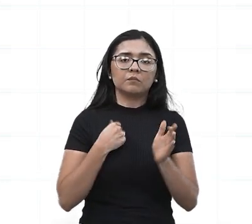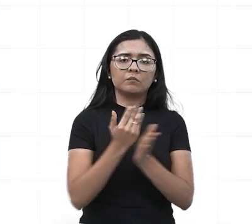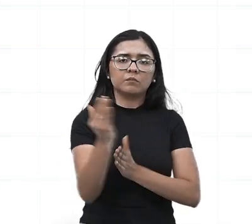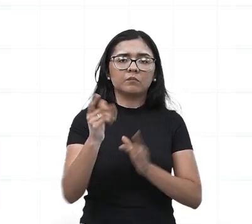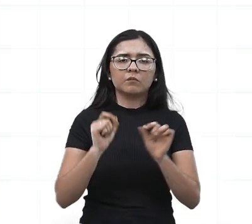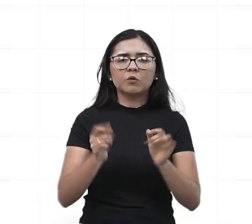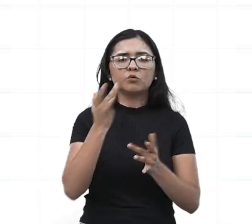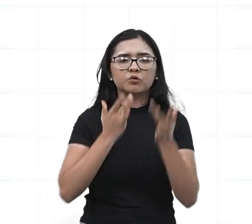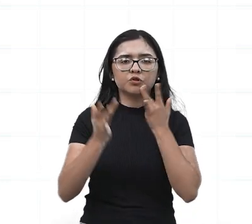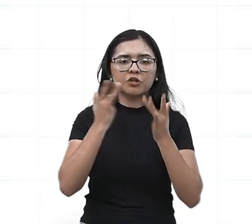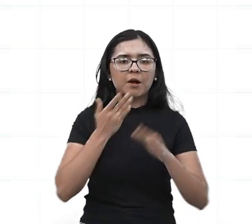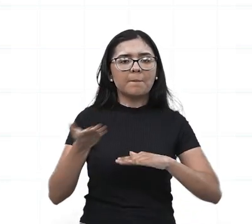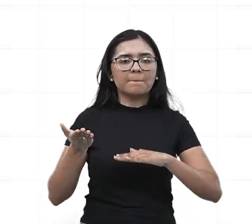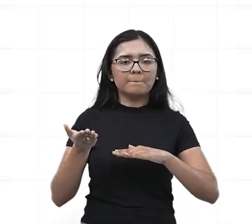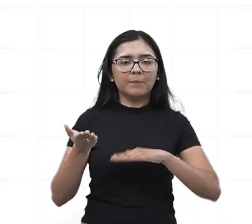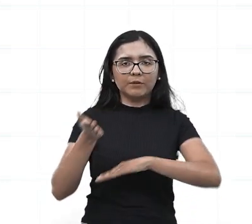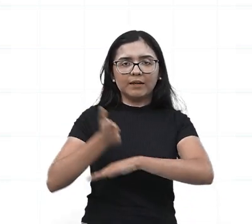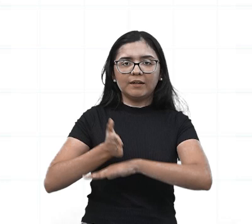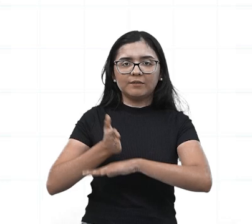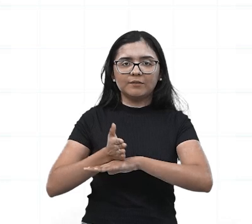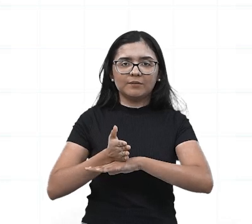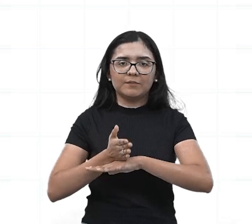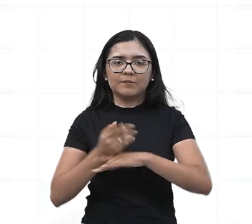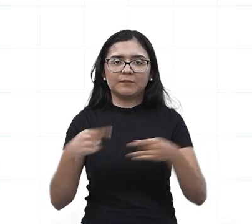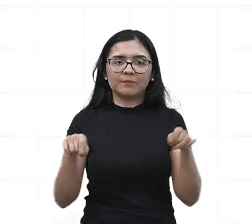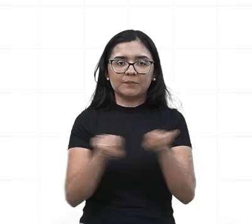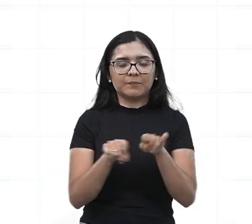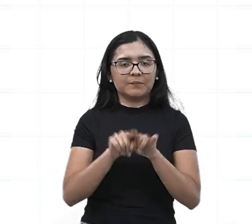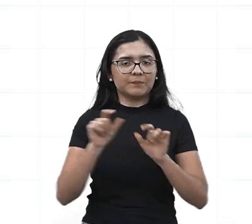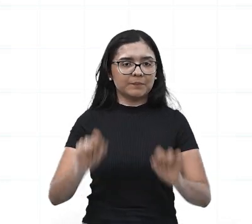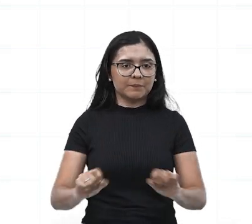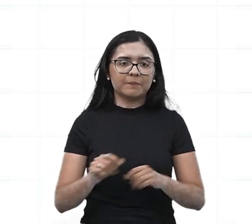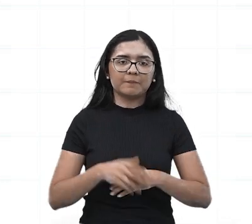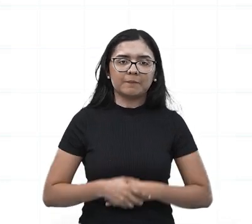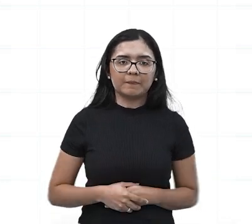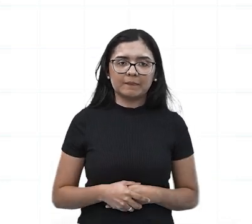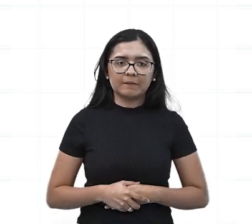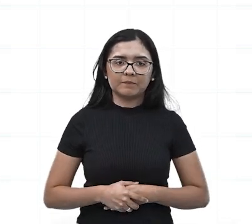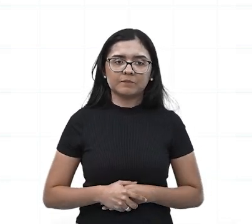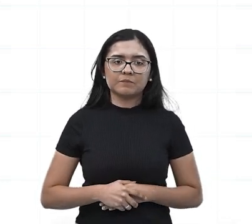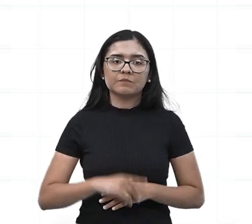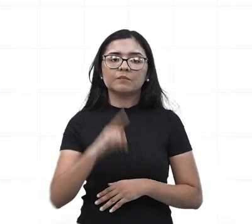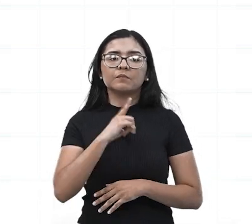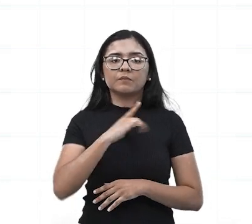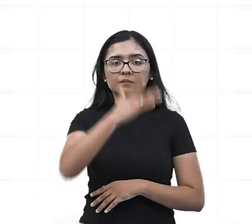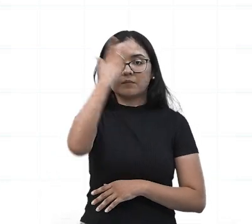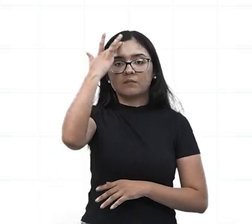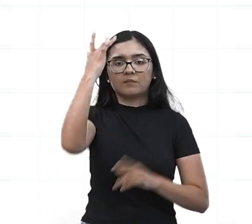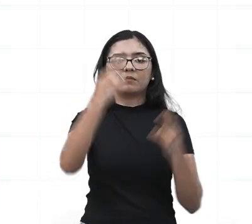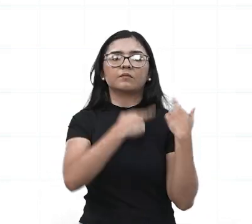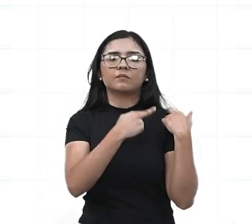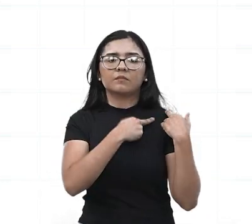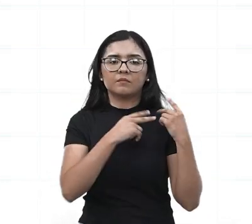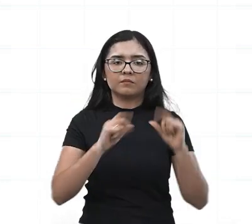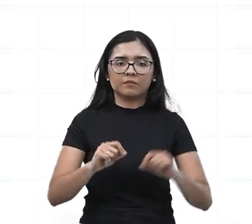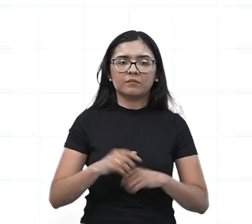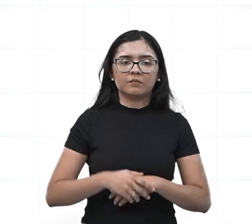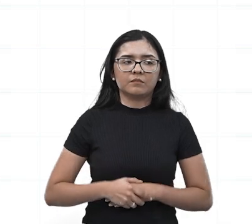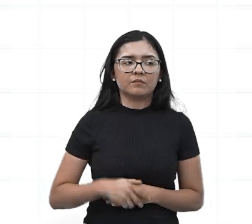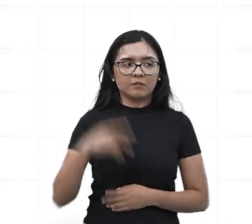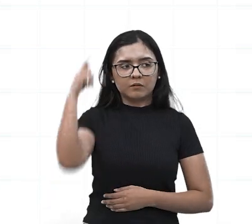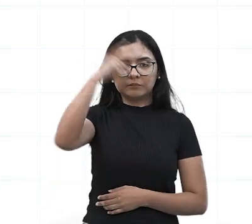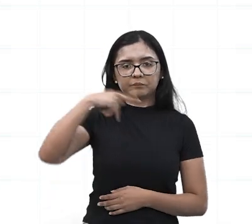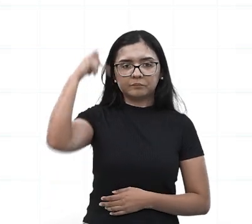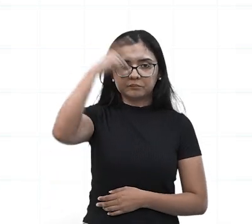teatro moderno no país. Assinou a direção do espetáculo o dramaturgo polonês